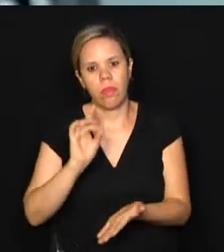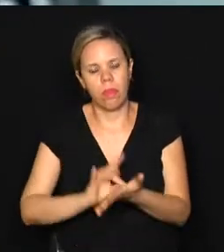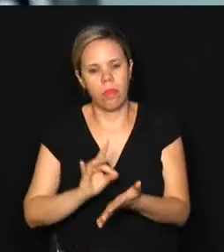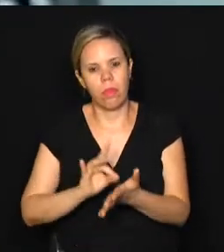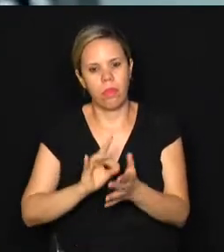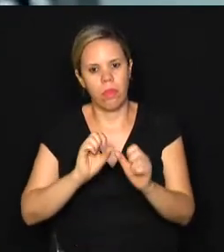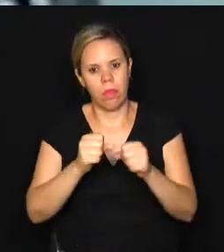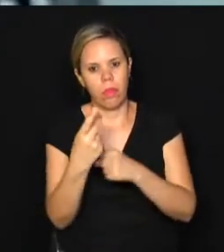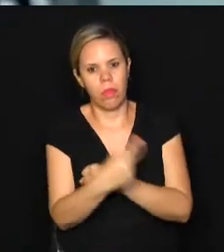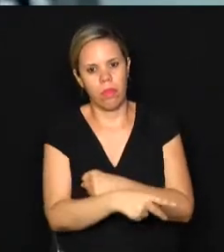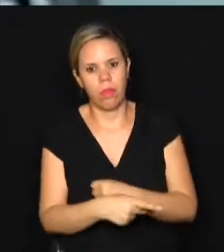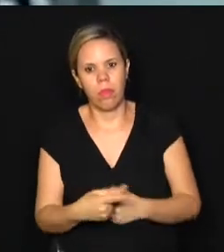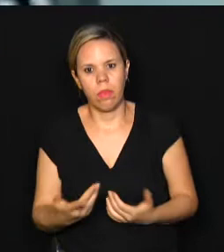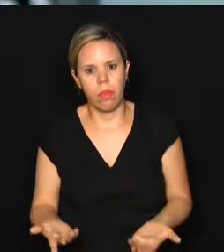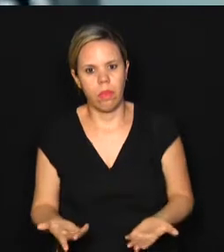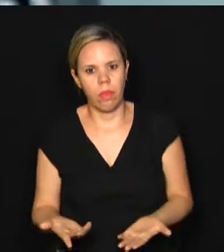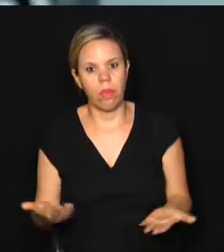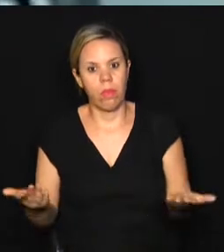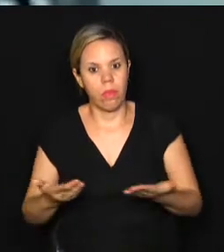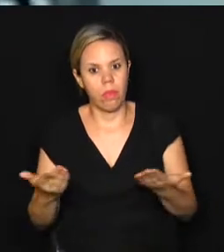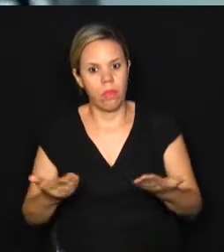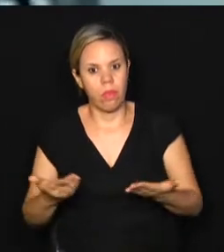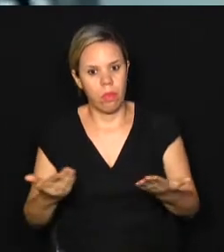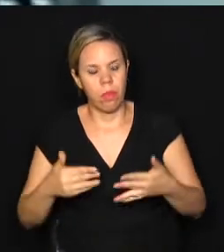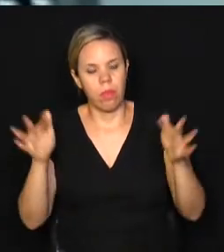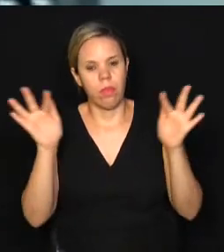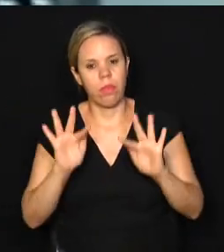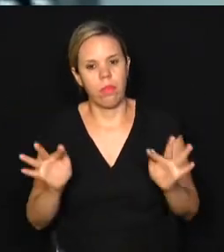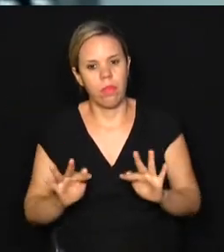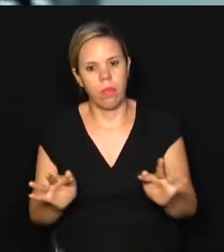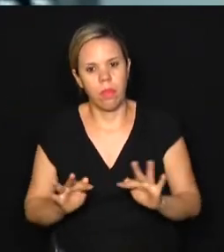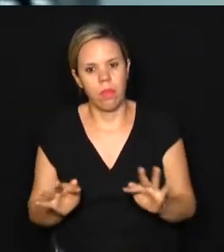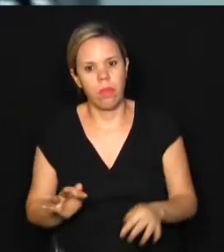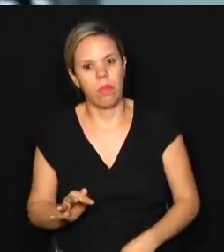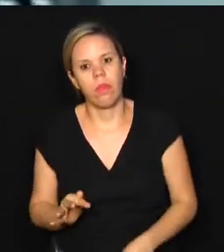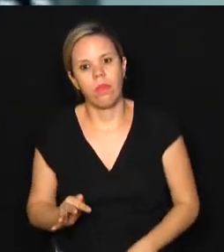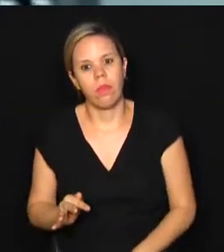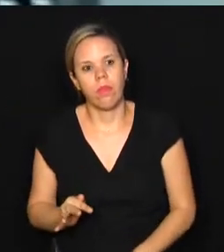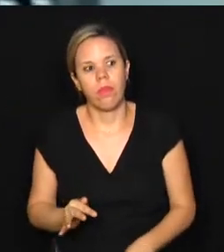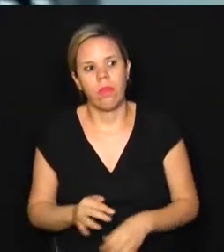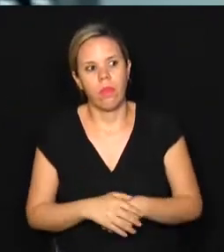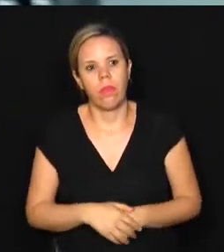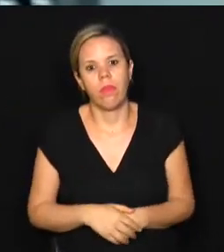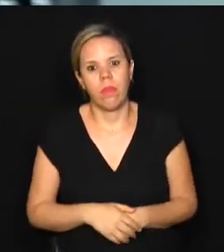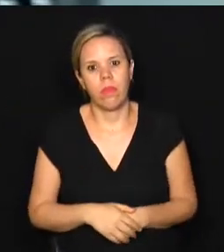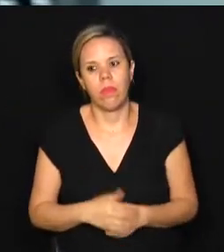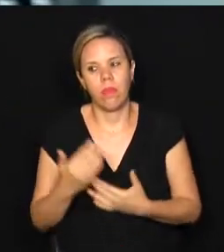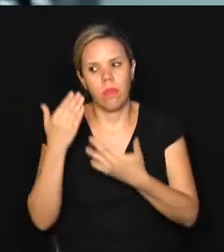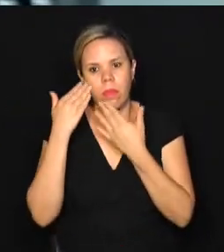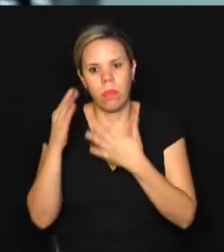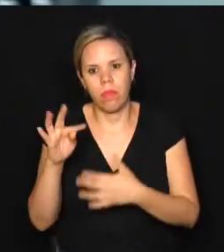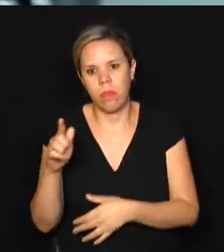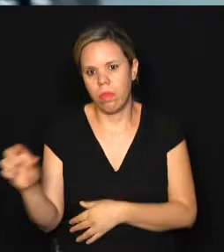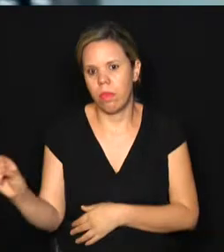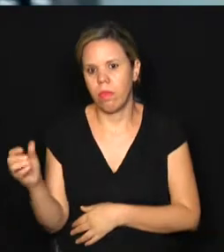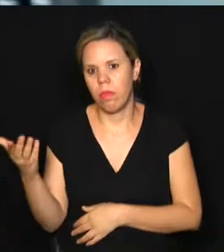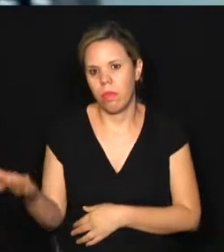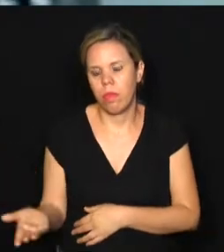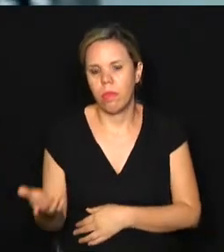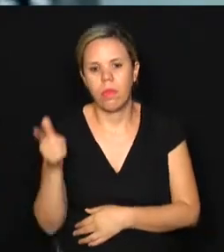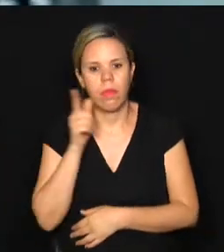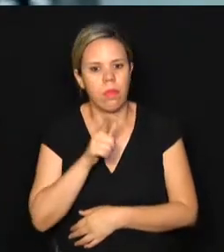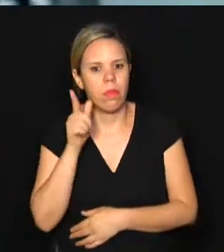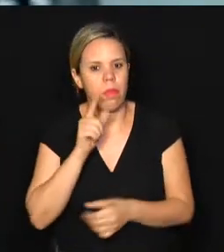defende ela. Então, hoje eu fico feliz que eu acho que graças ao Thiago, que conseguiu